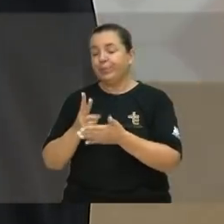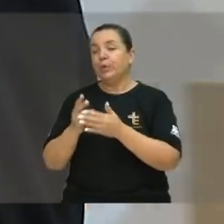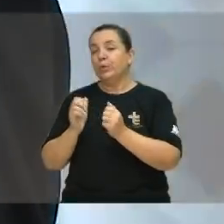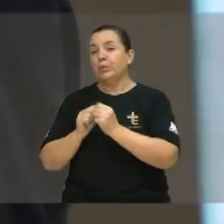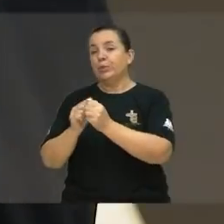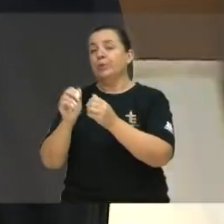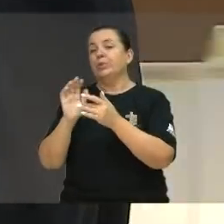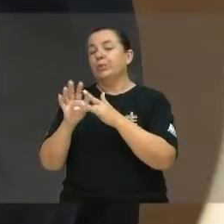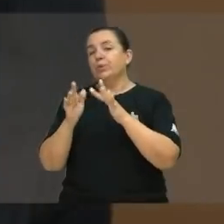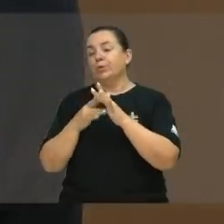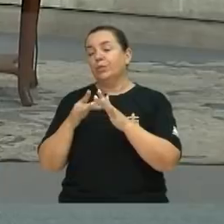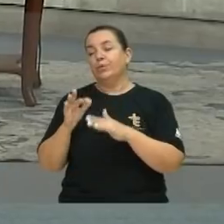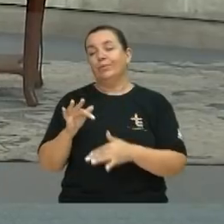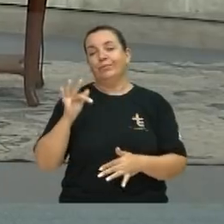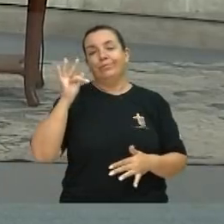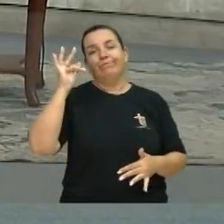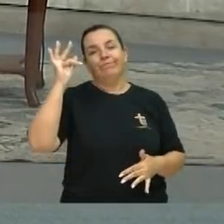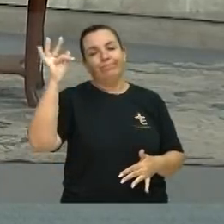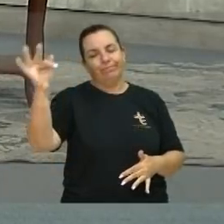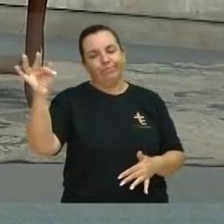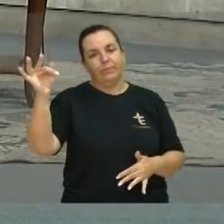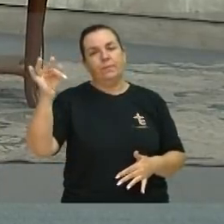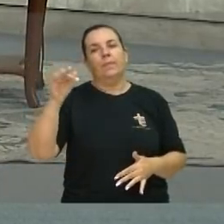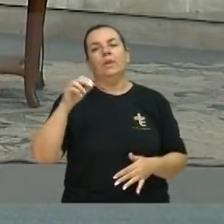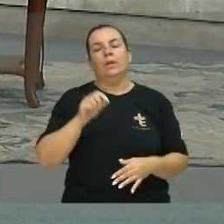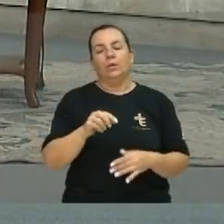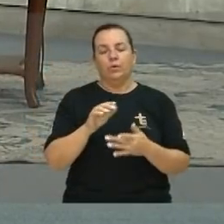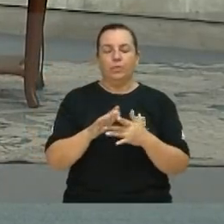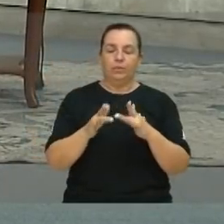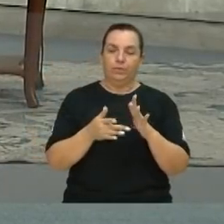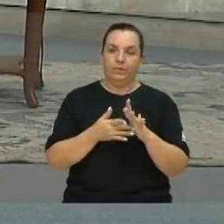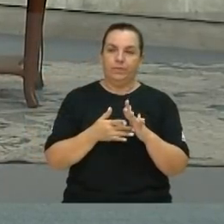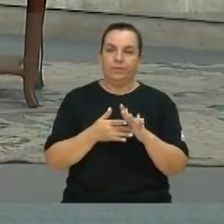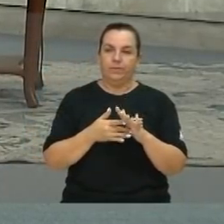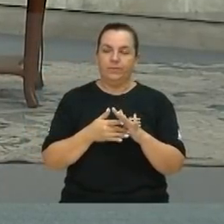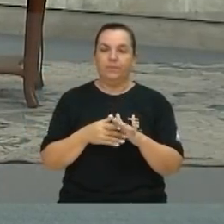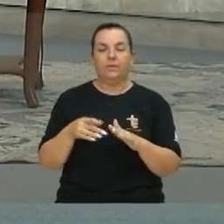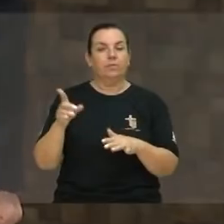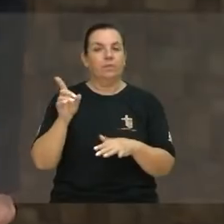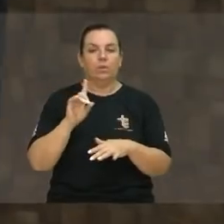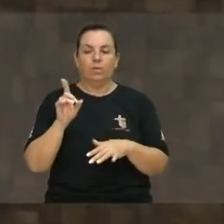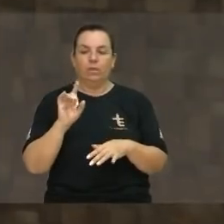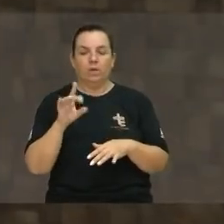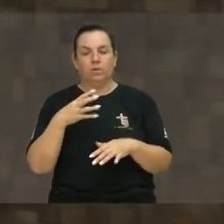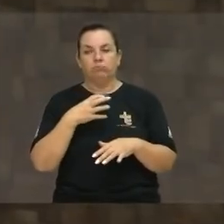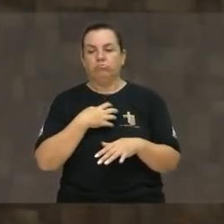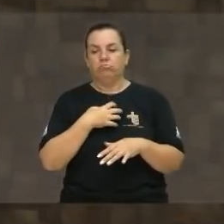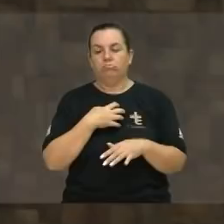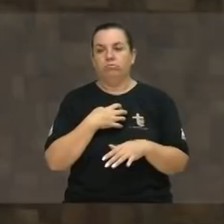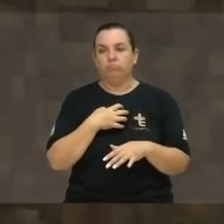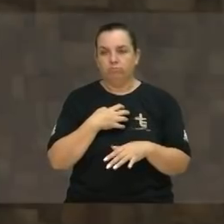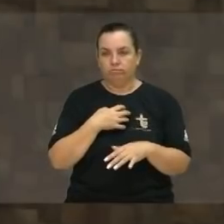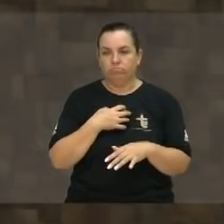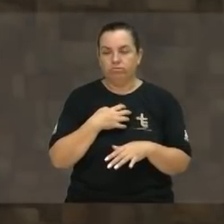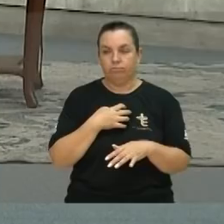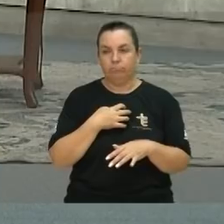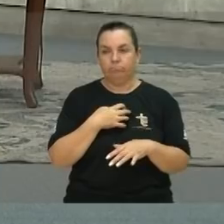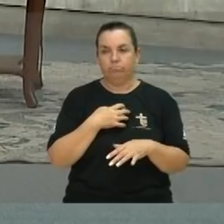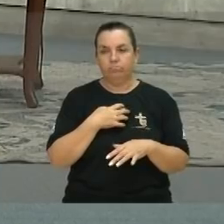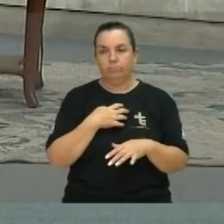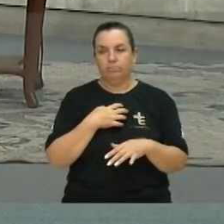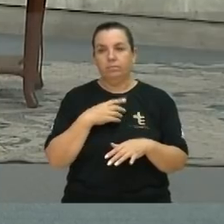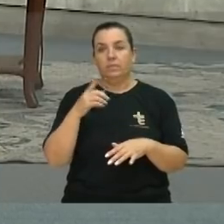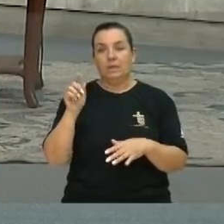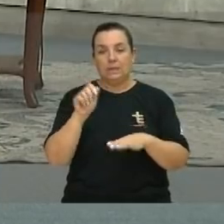não é o mero sentido william pode pôr o seu pé aqui como se eu